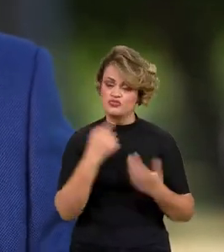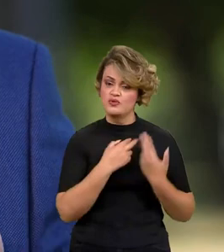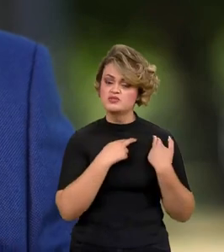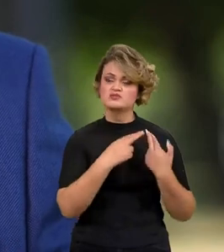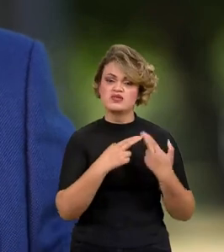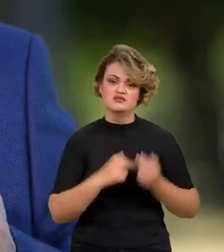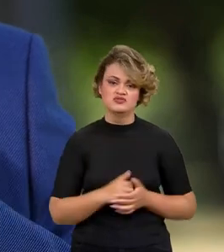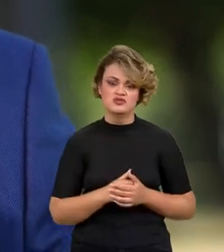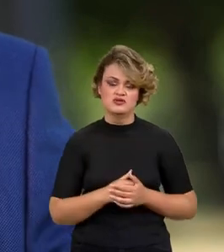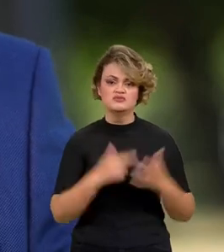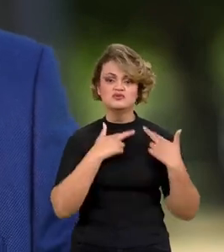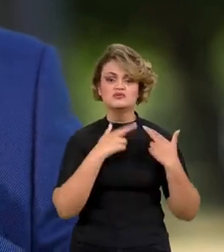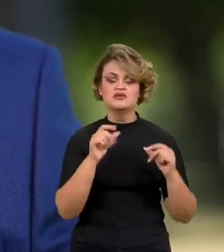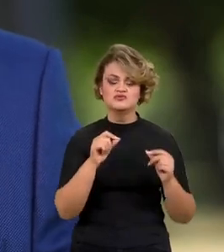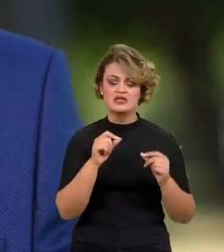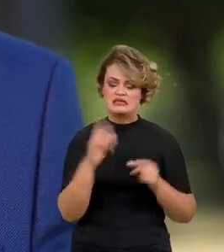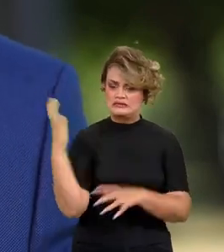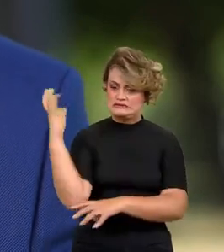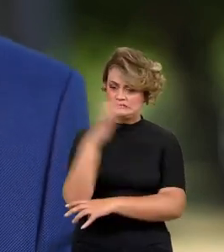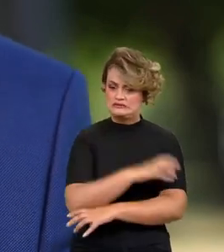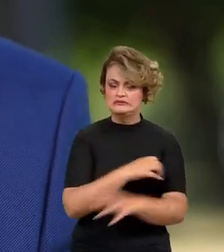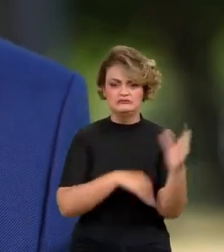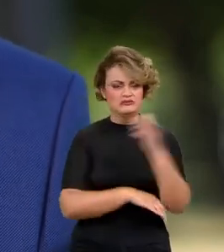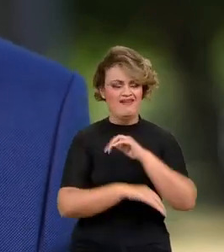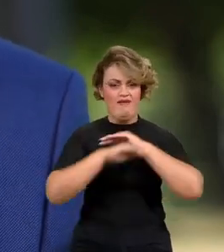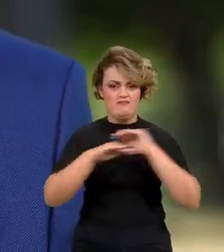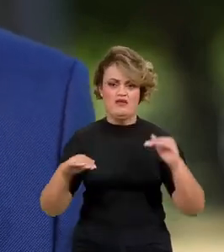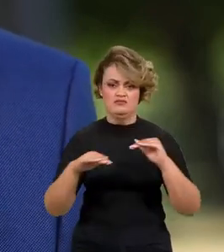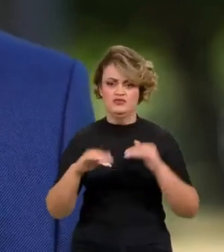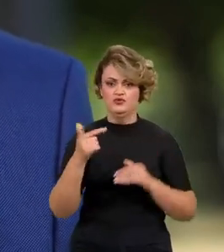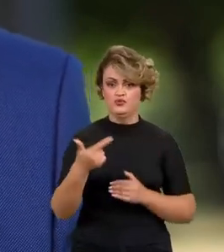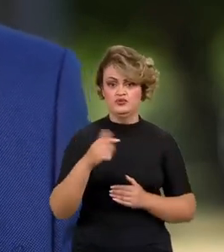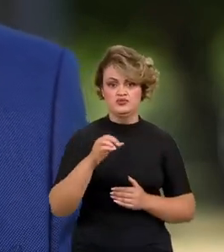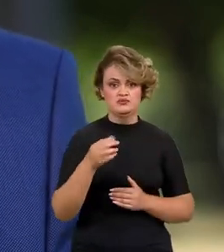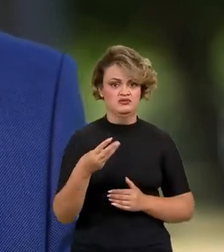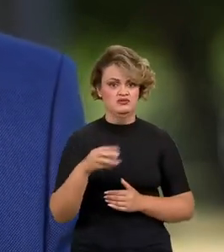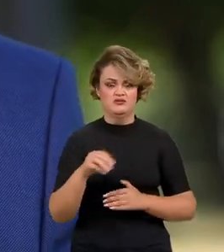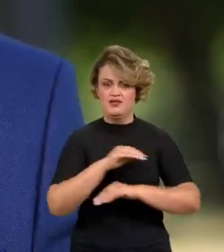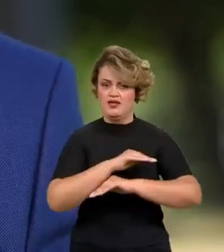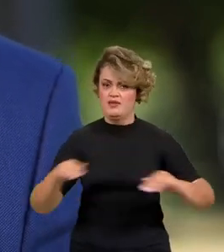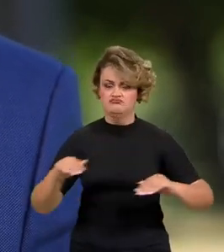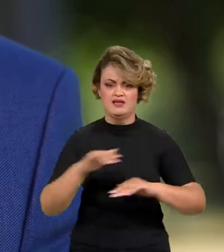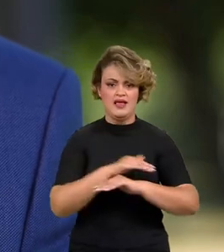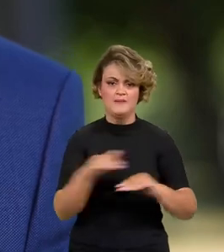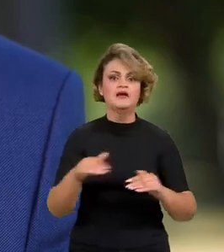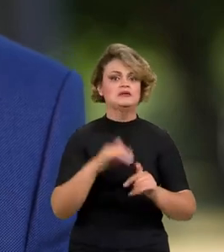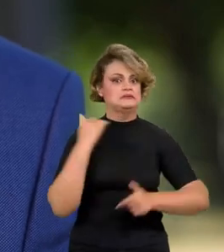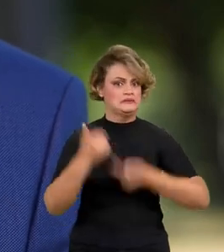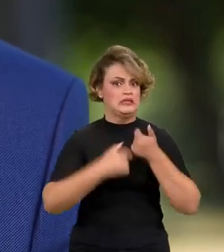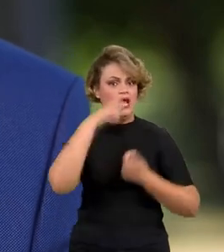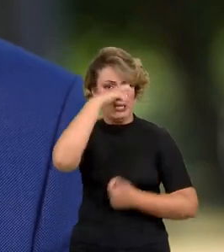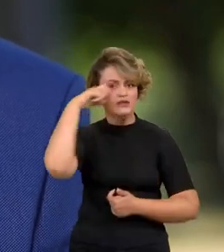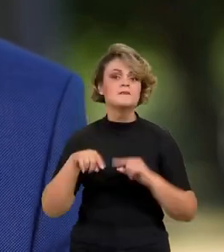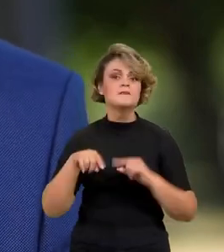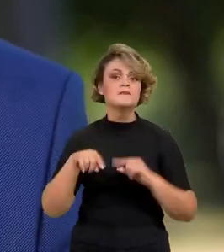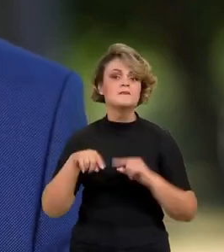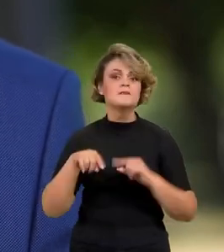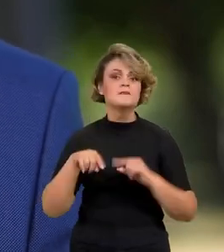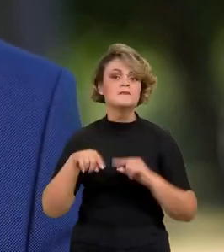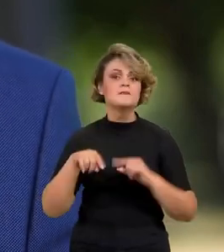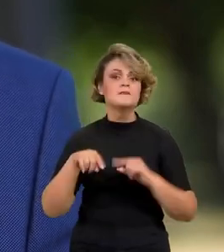de chegar ao desmatamento zero em 2030 vai ter um trabalho muito grande mas não vamos que nós vamos cuidar